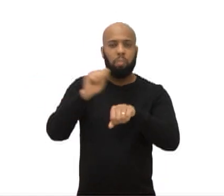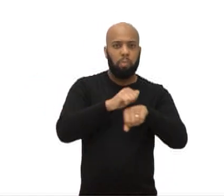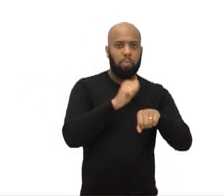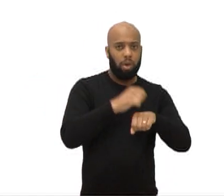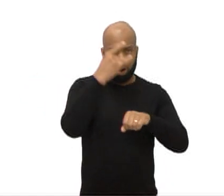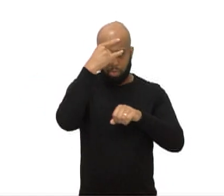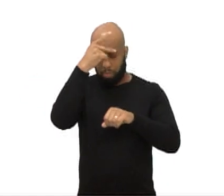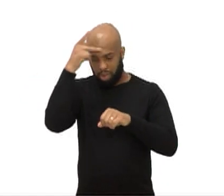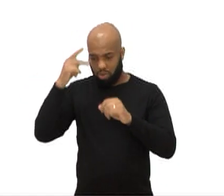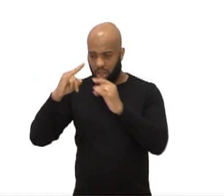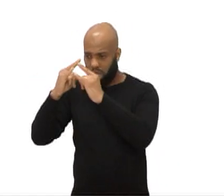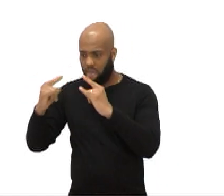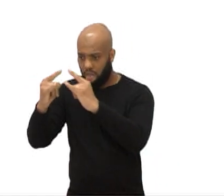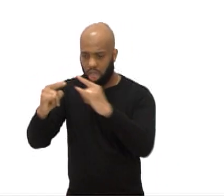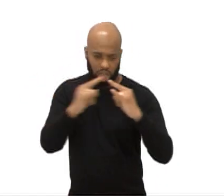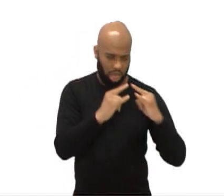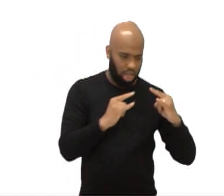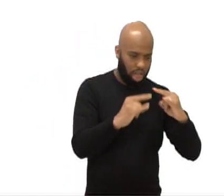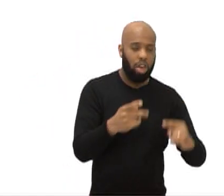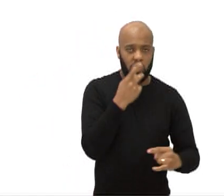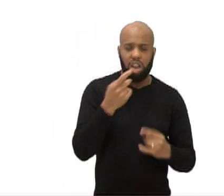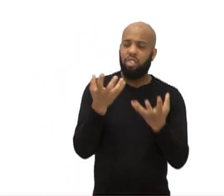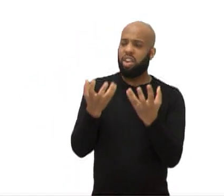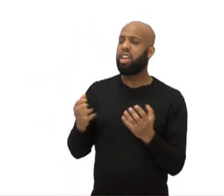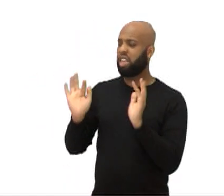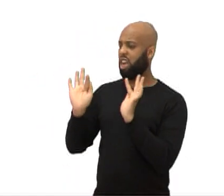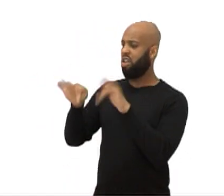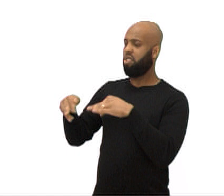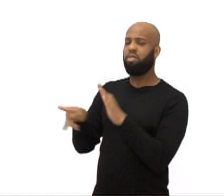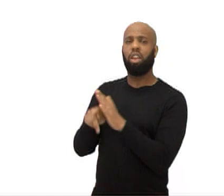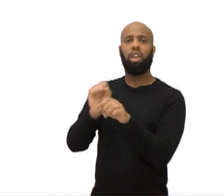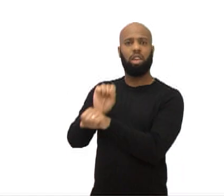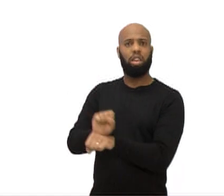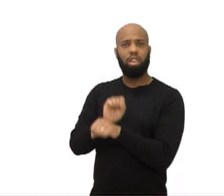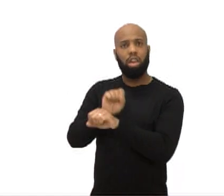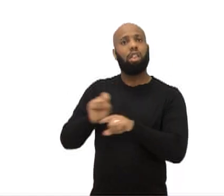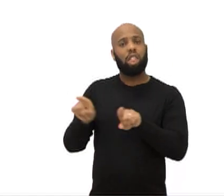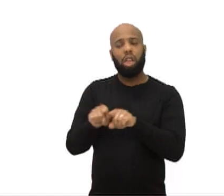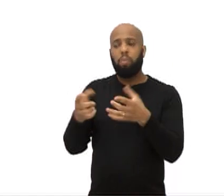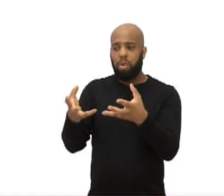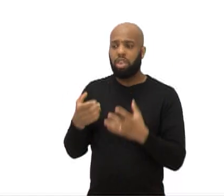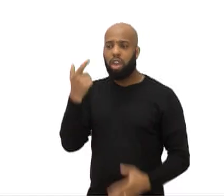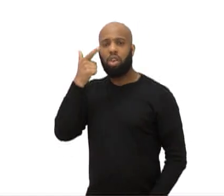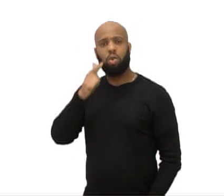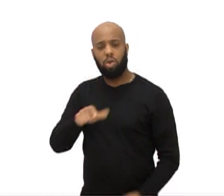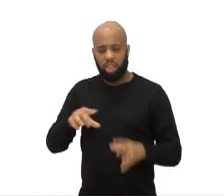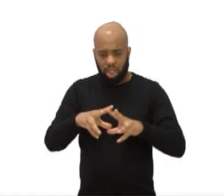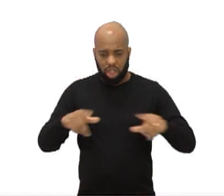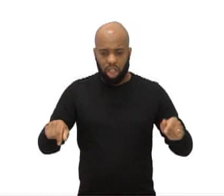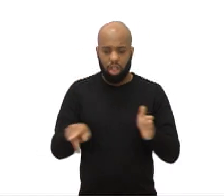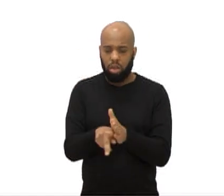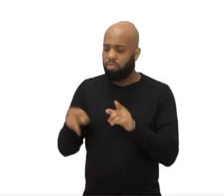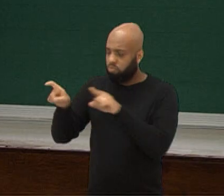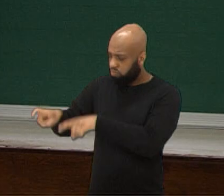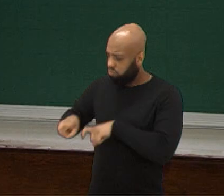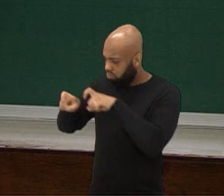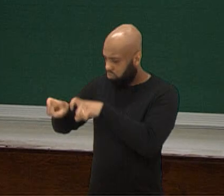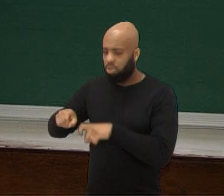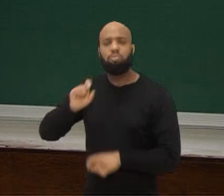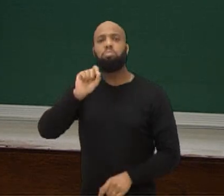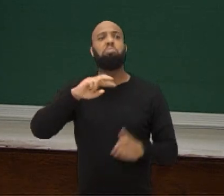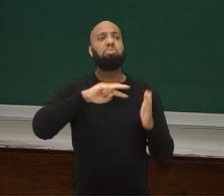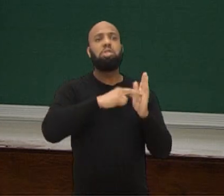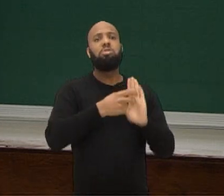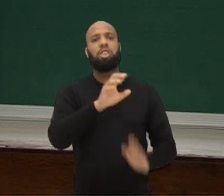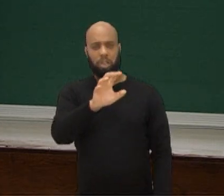cabanos reivindicavam o fim da escravidão e a possibilidade de obterem terras para cultivo próprio. O que significa